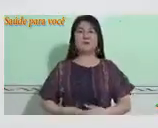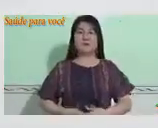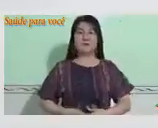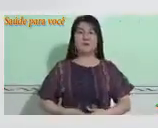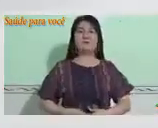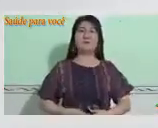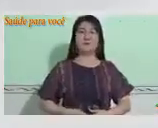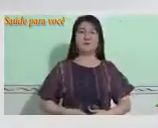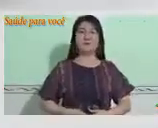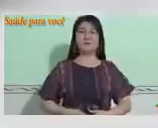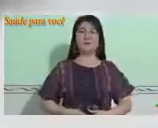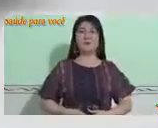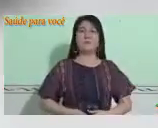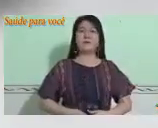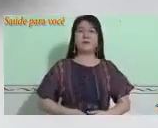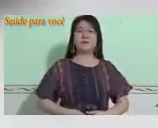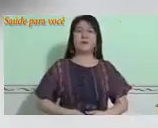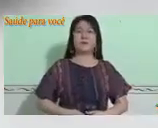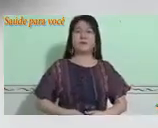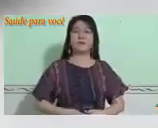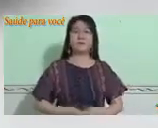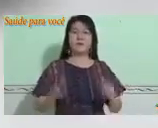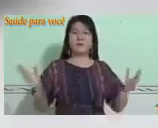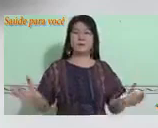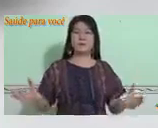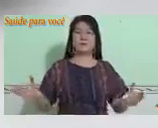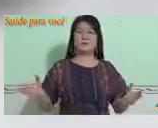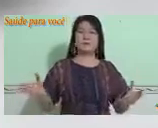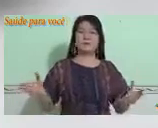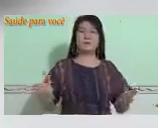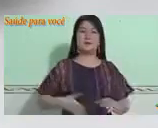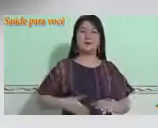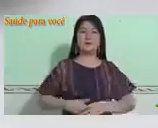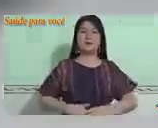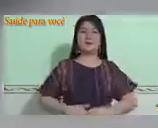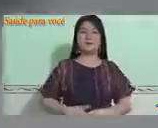sofá ou cair de cadeiras ou carrinhos.